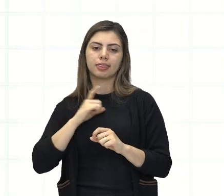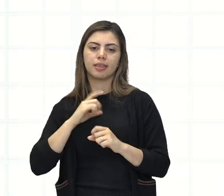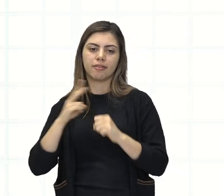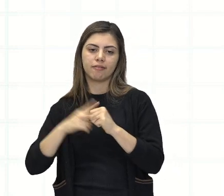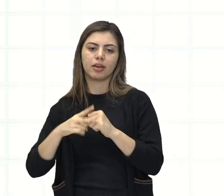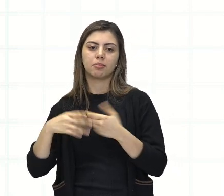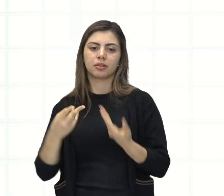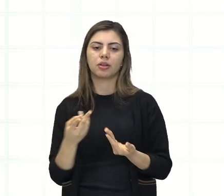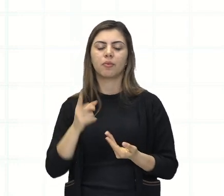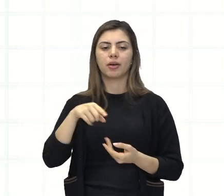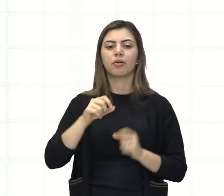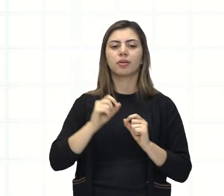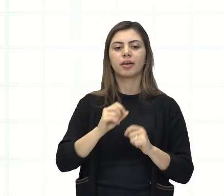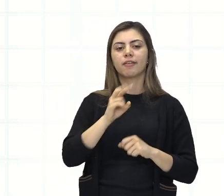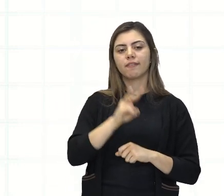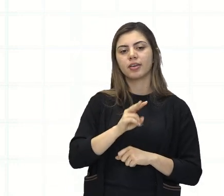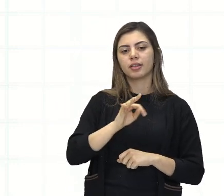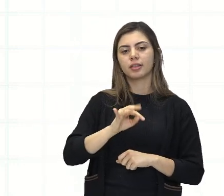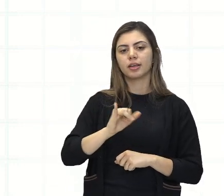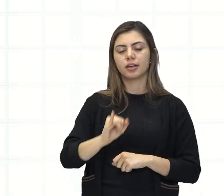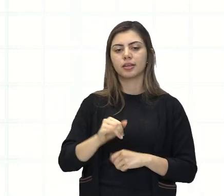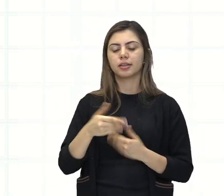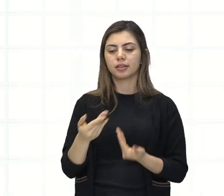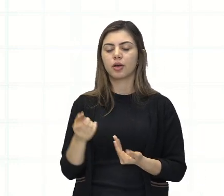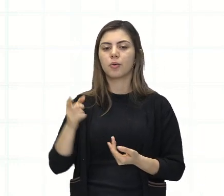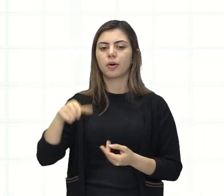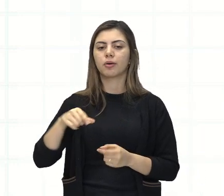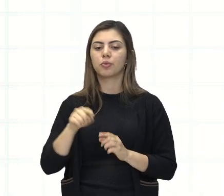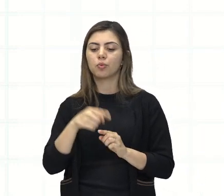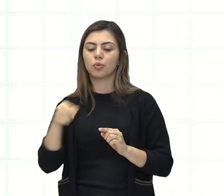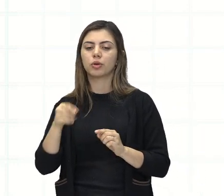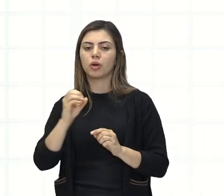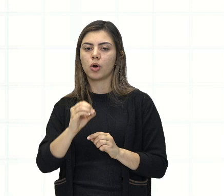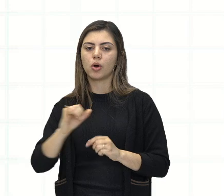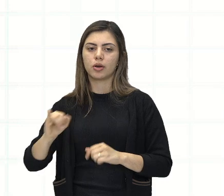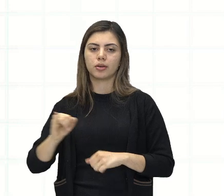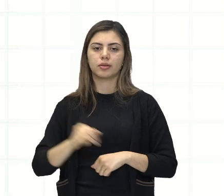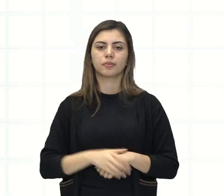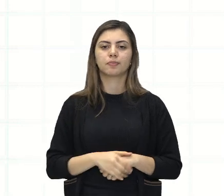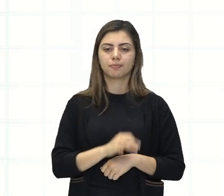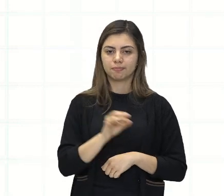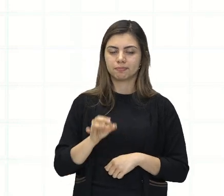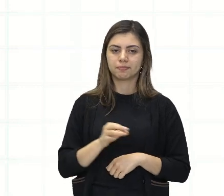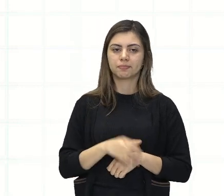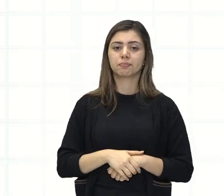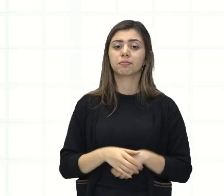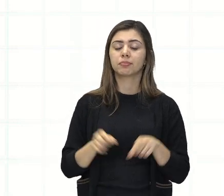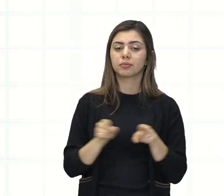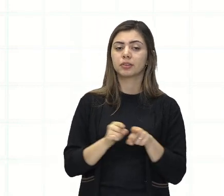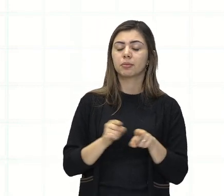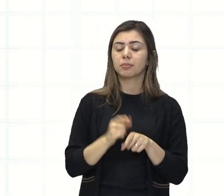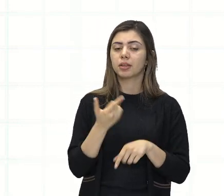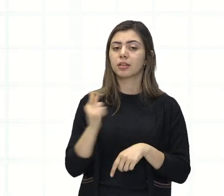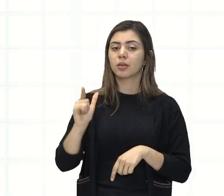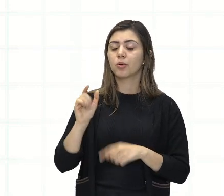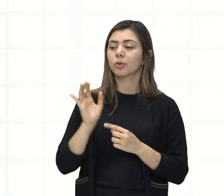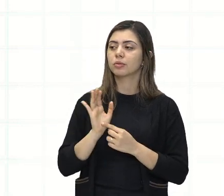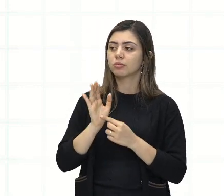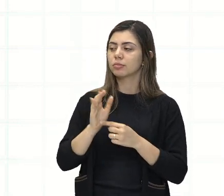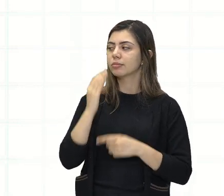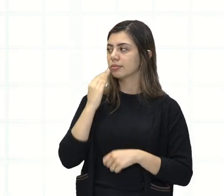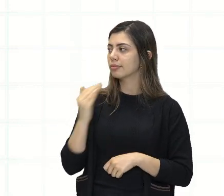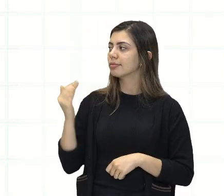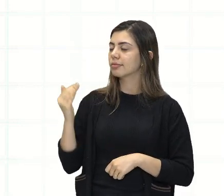transitivo indireto e aqui objeto indireto, certo? E nós também temos a